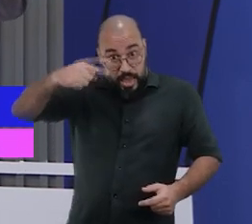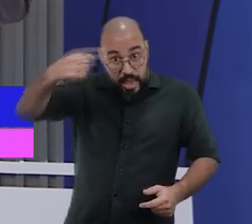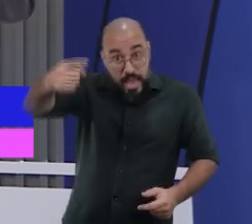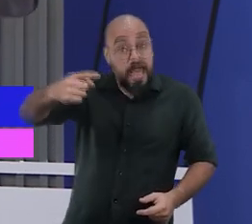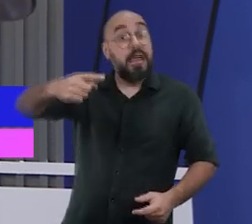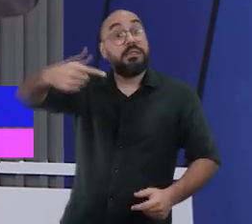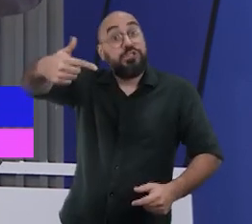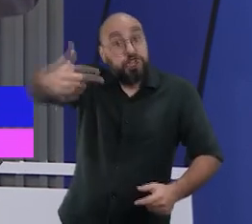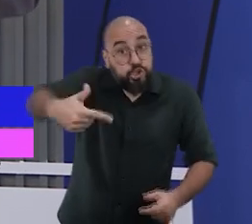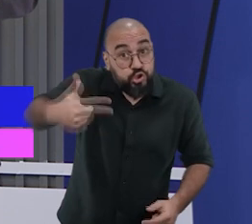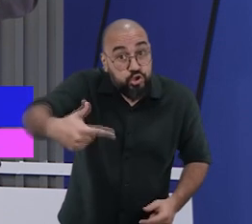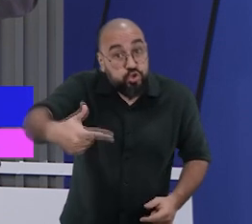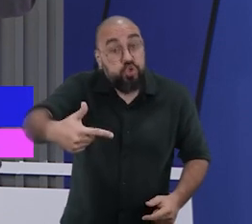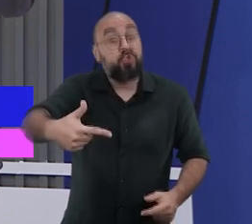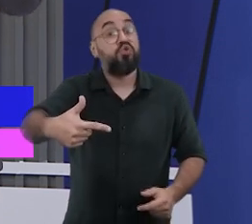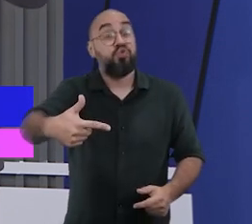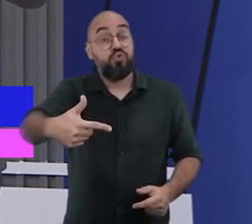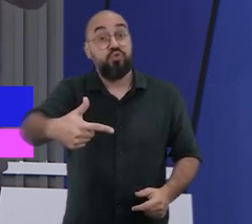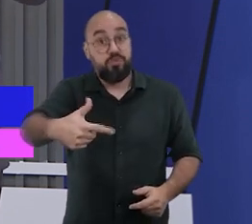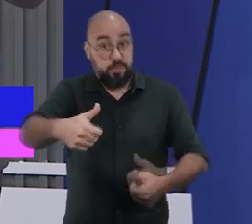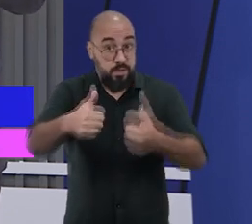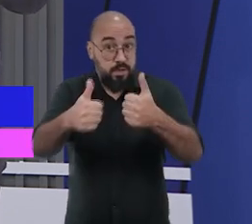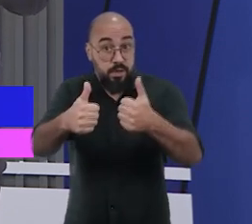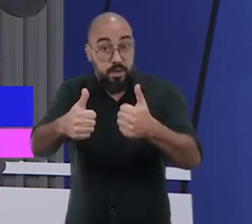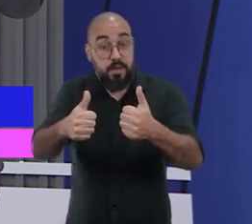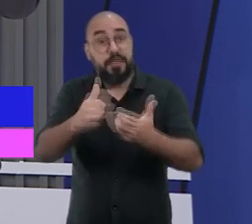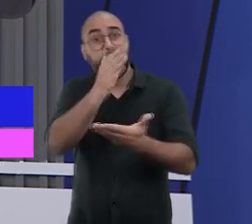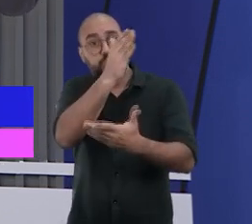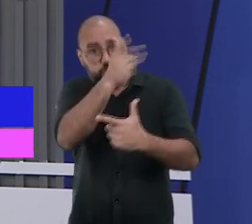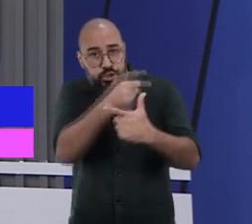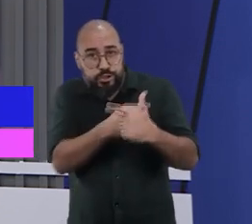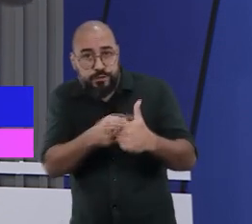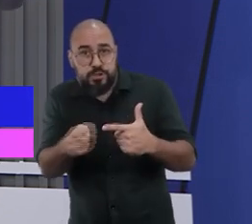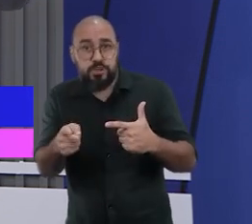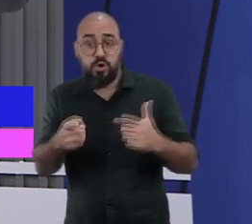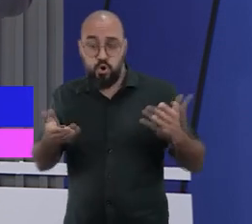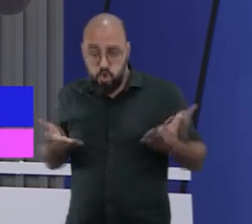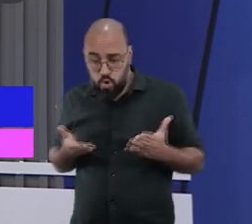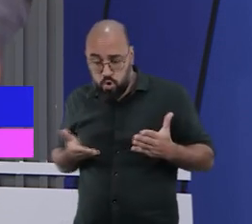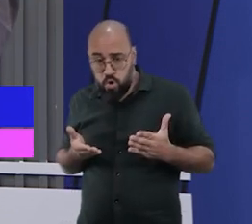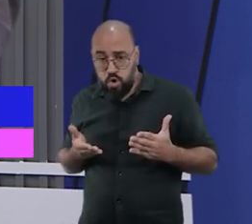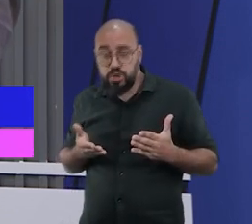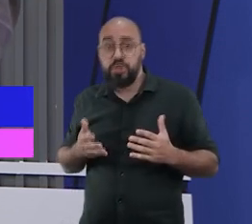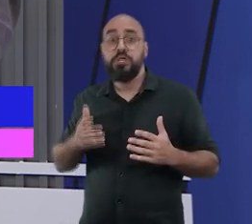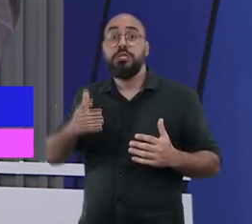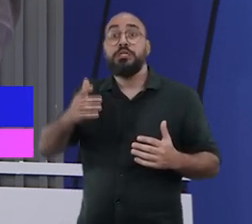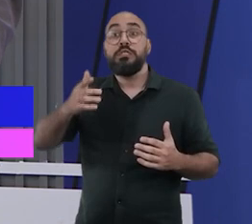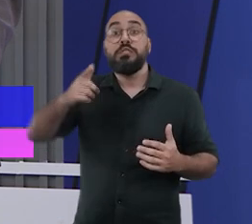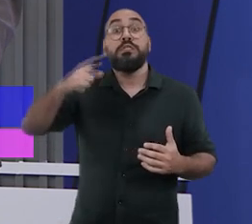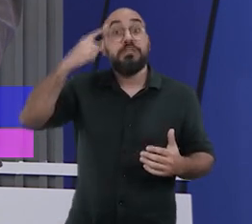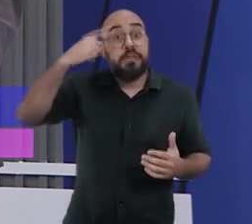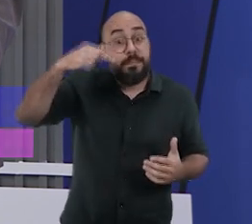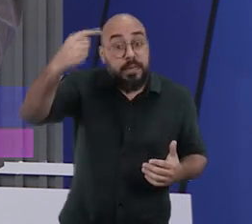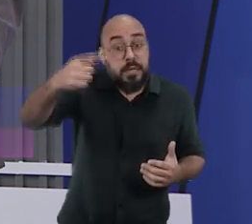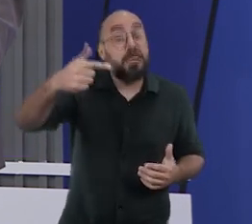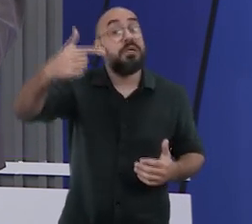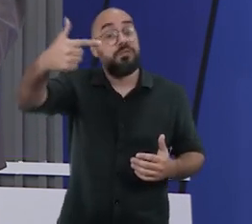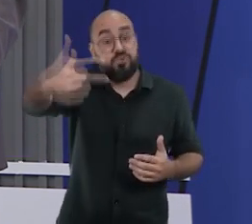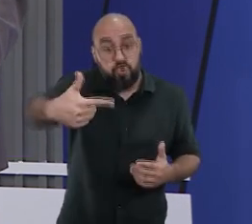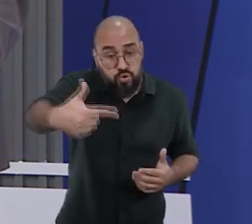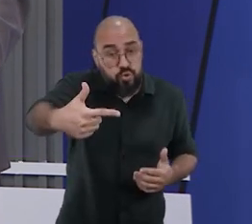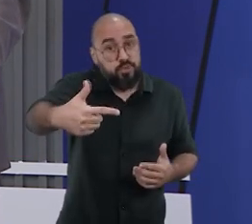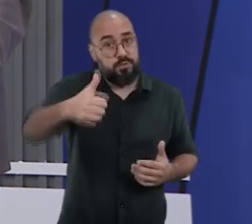no próximo programa você vai ter a segunda parte, onde nós vamos complementar para entender melhor o fundamento